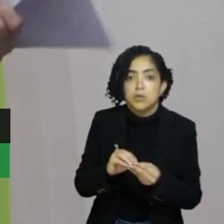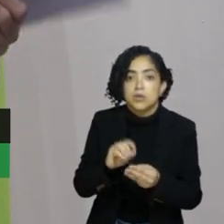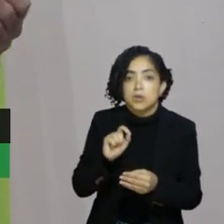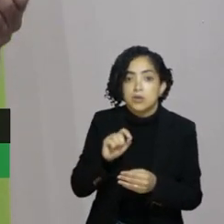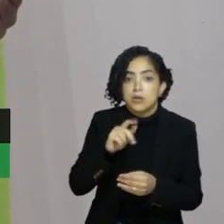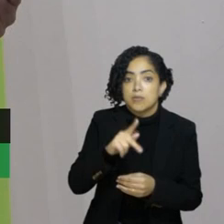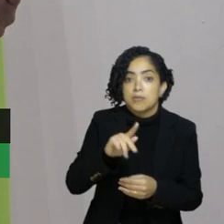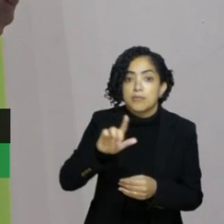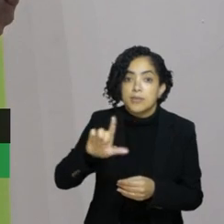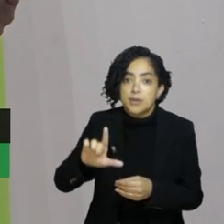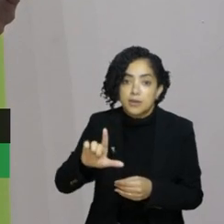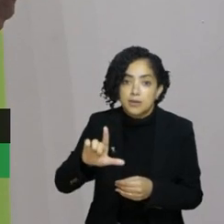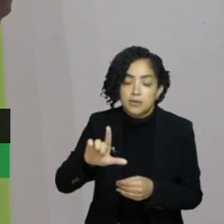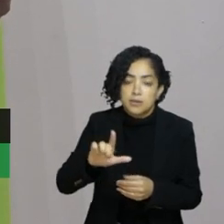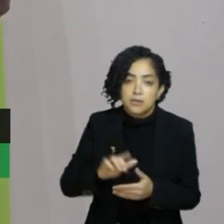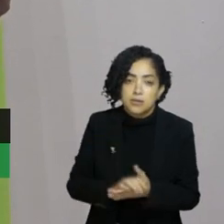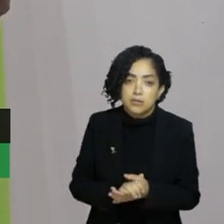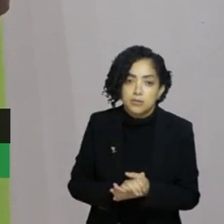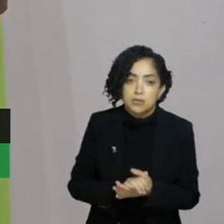aqui?